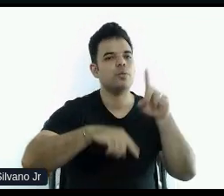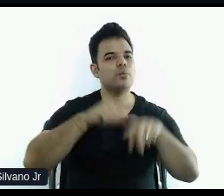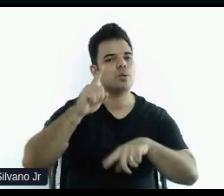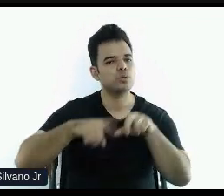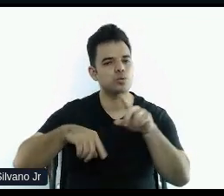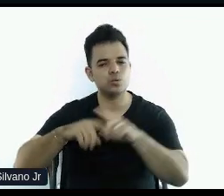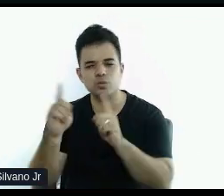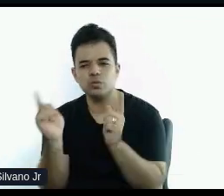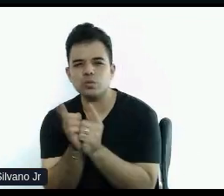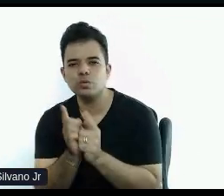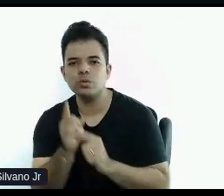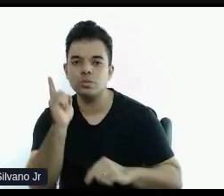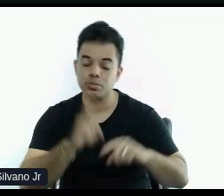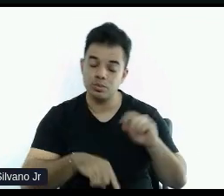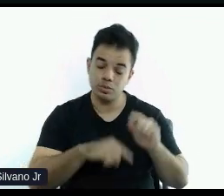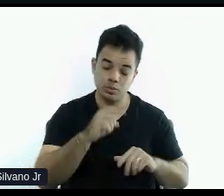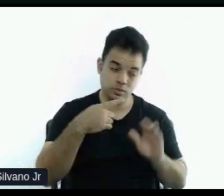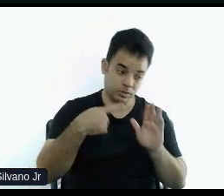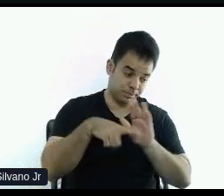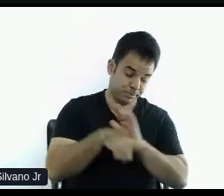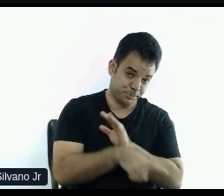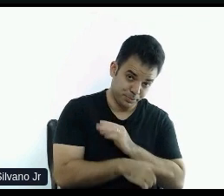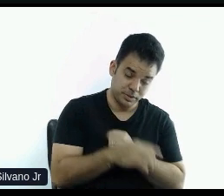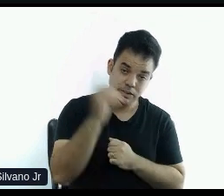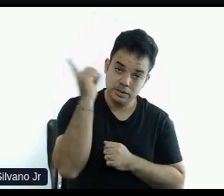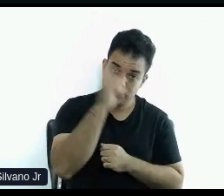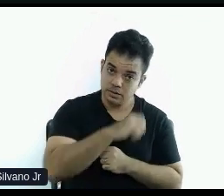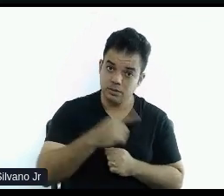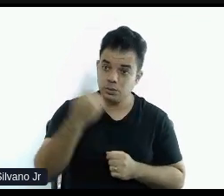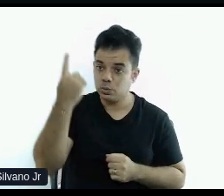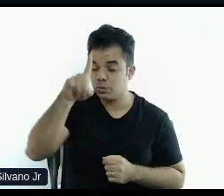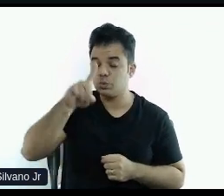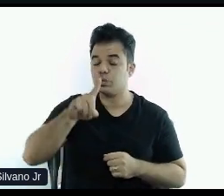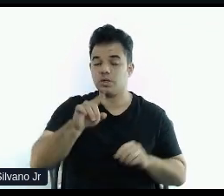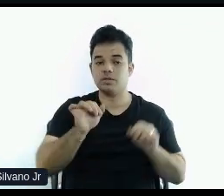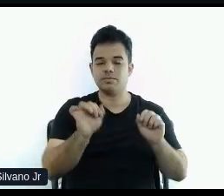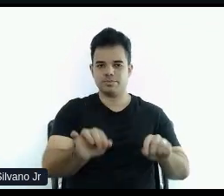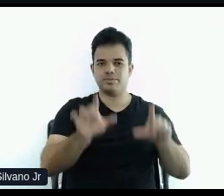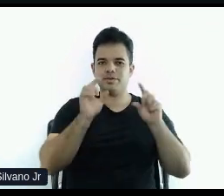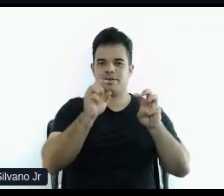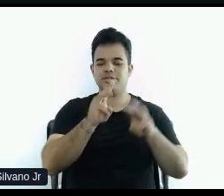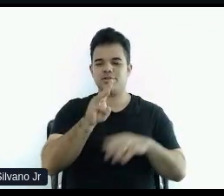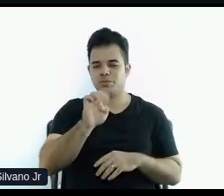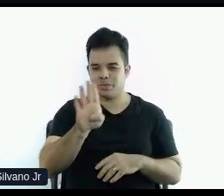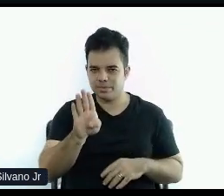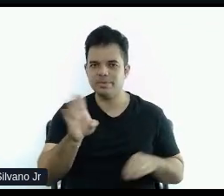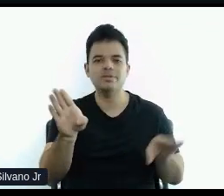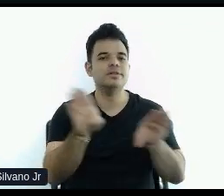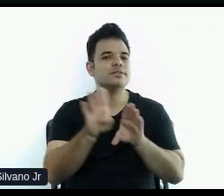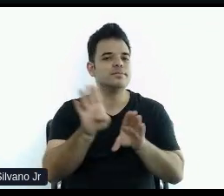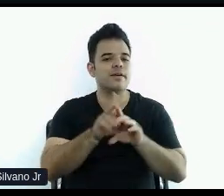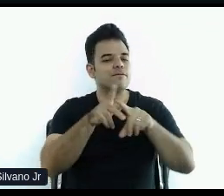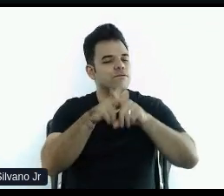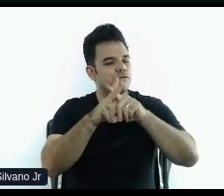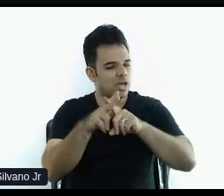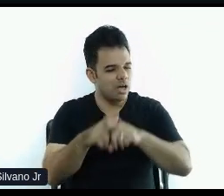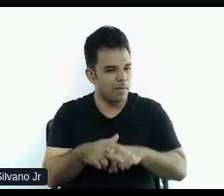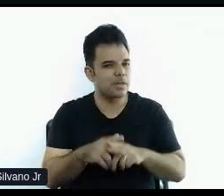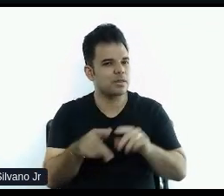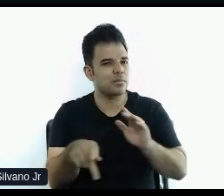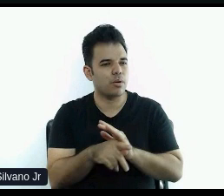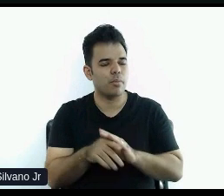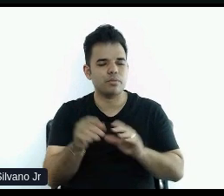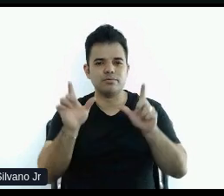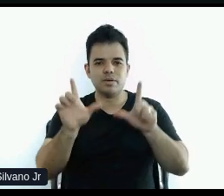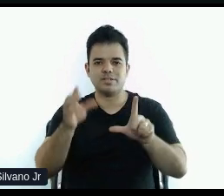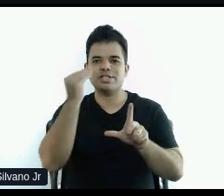produtos um pouco mais complexos, em apenas uma única página, em ferramentas, em páginas de teste ainda. A gente